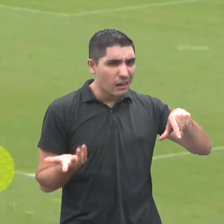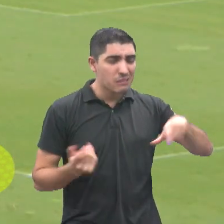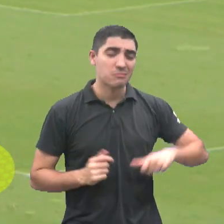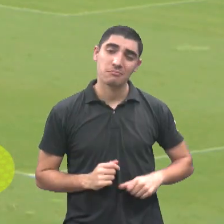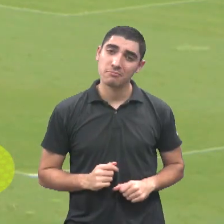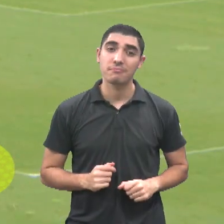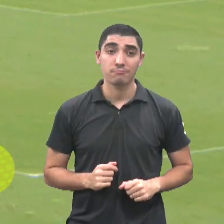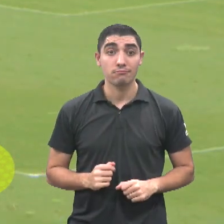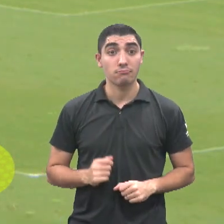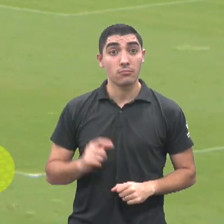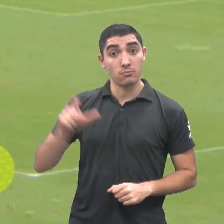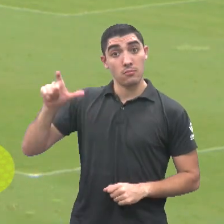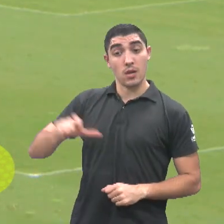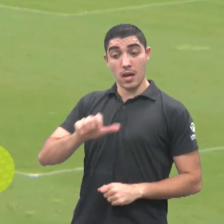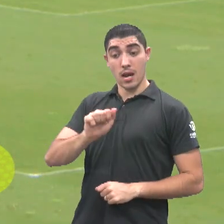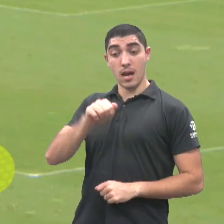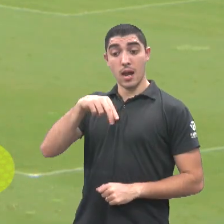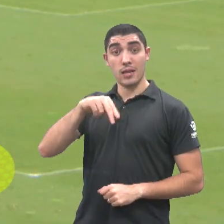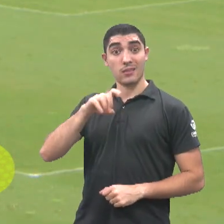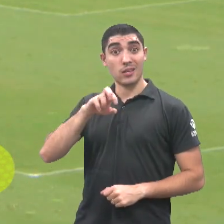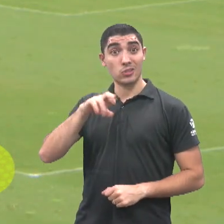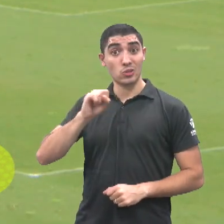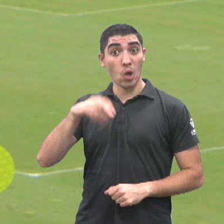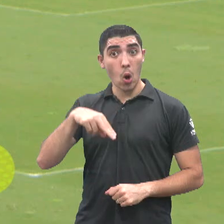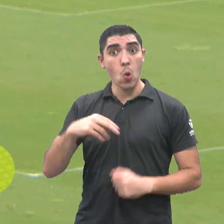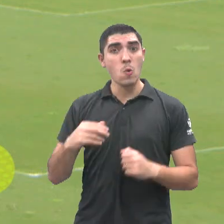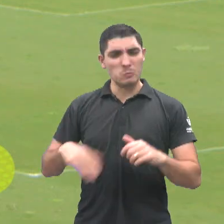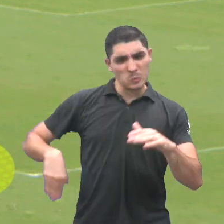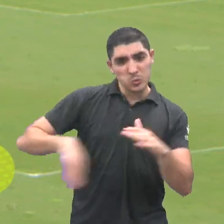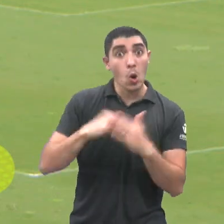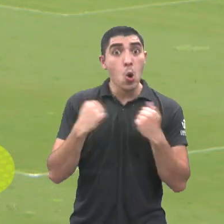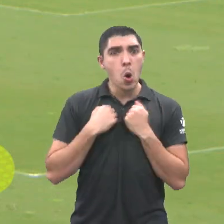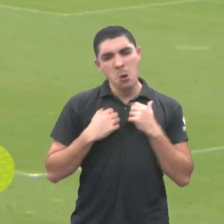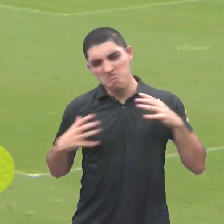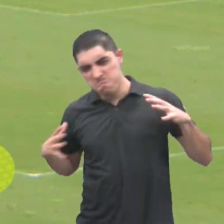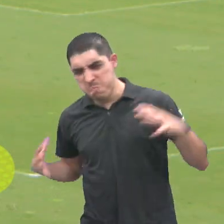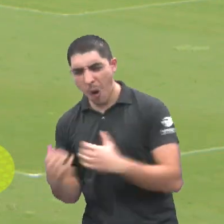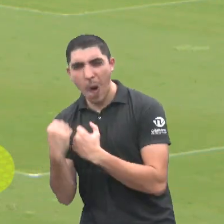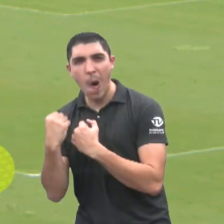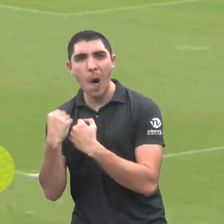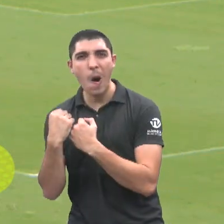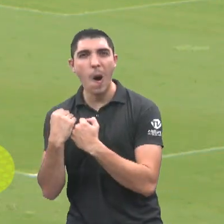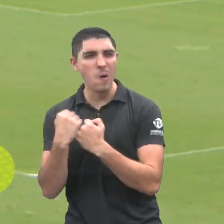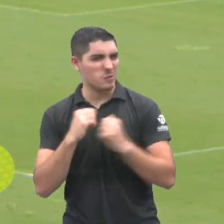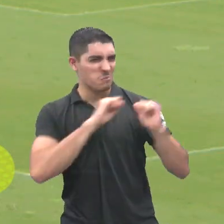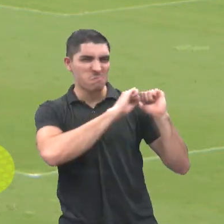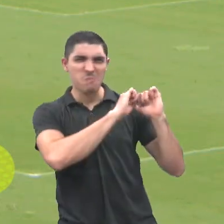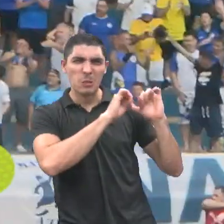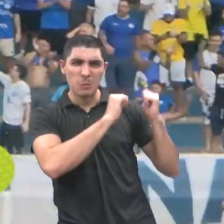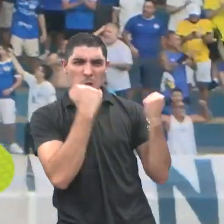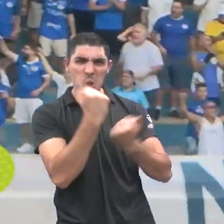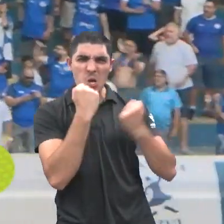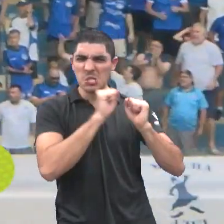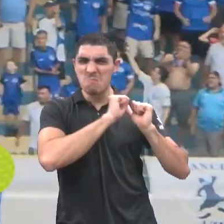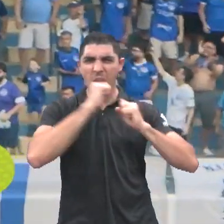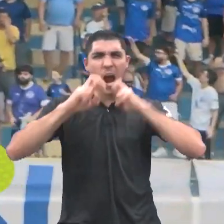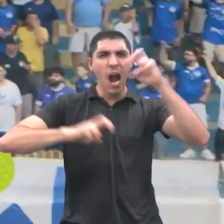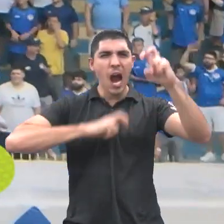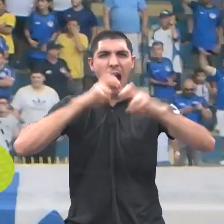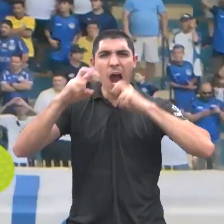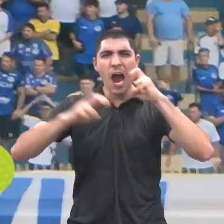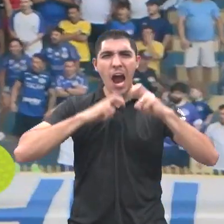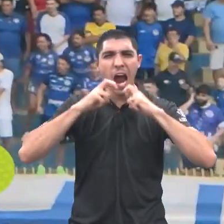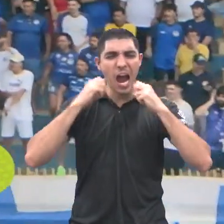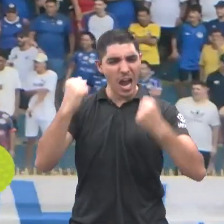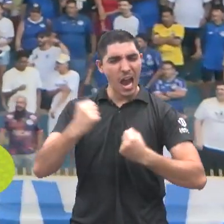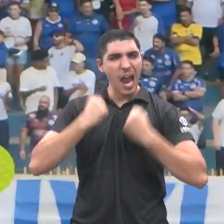Anderson Kinzel foi para a batida e Ariel foi buscar. Festa no Martins Pereira. O